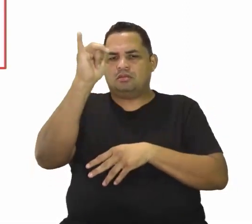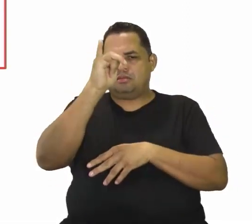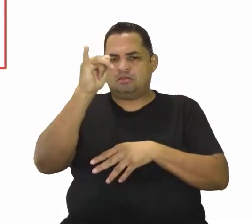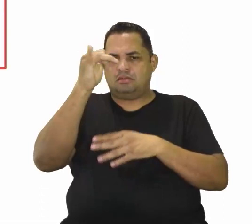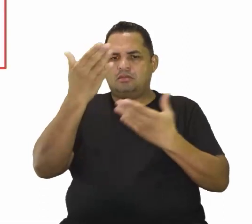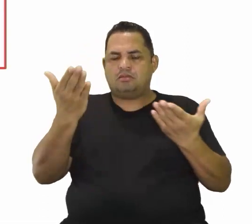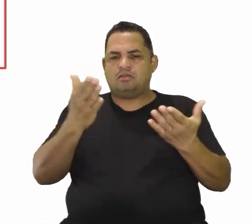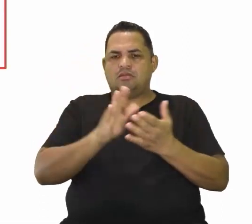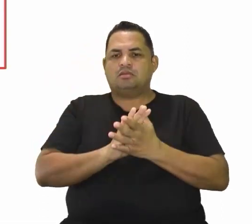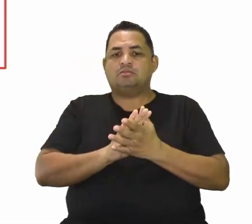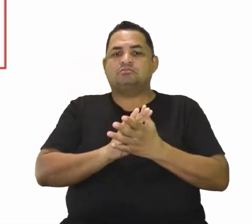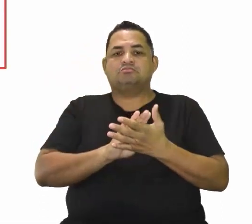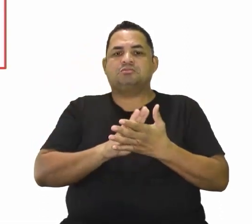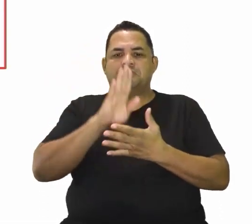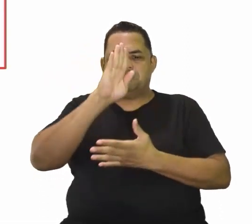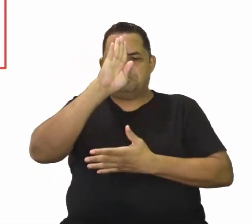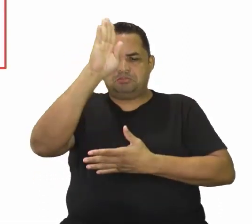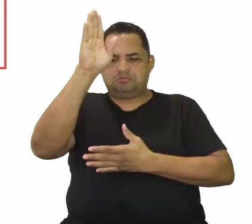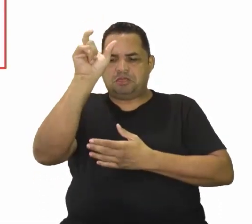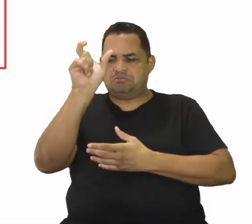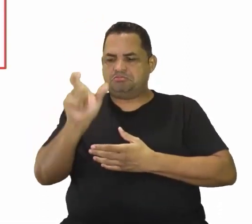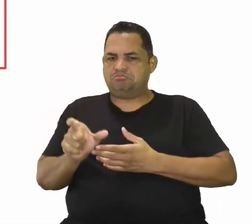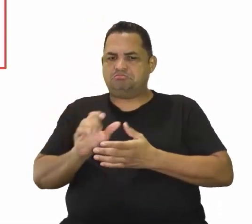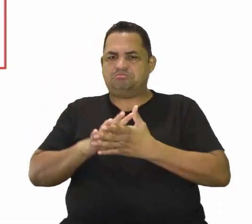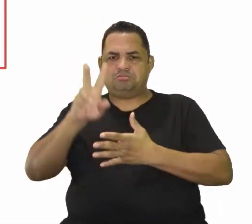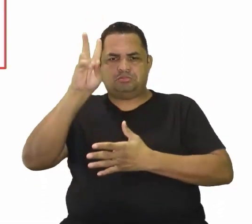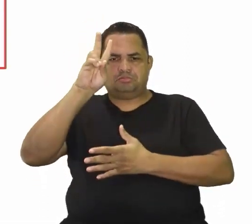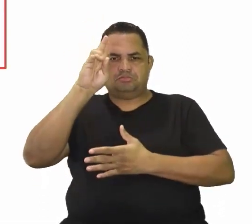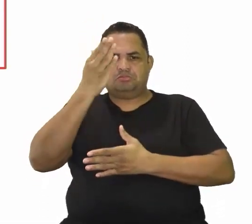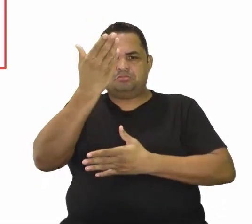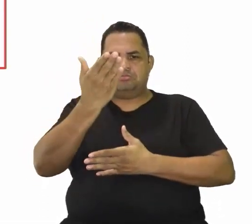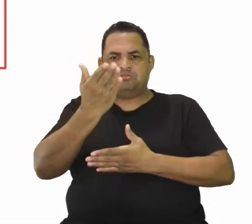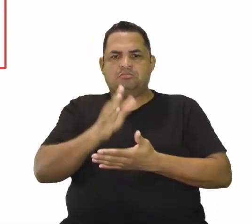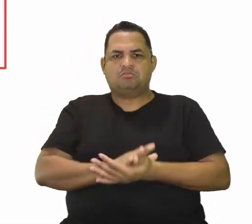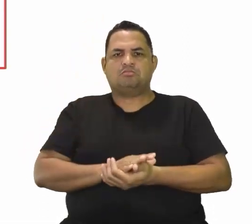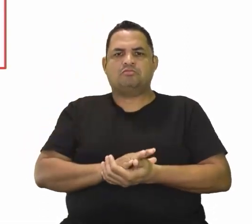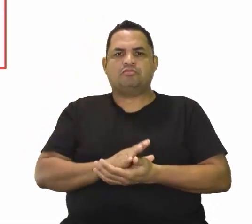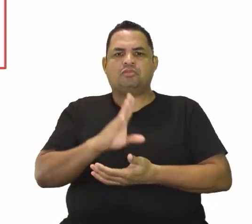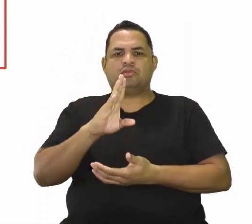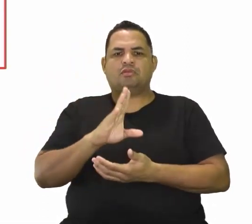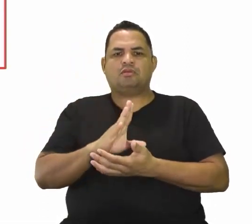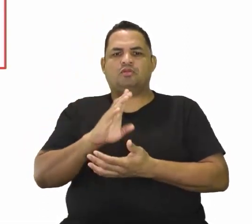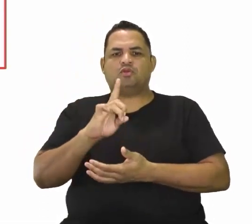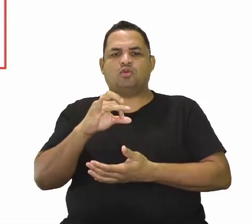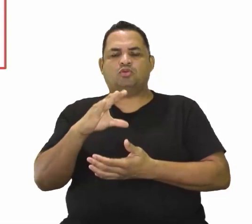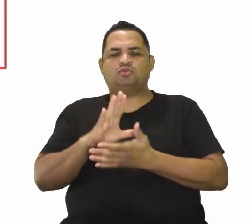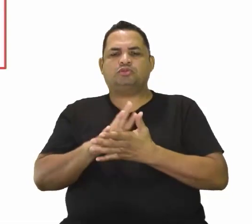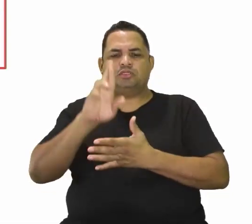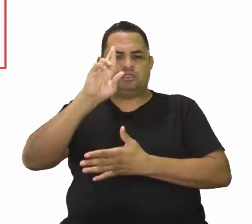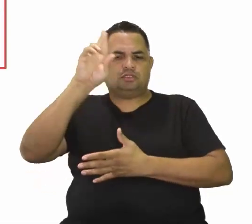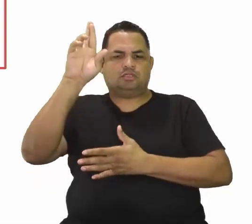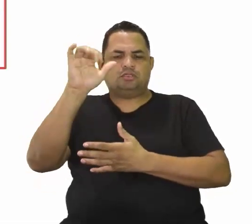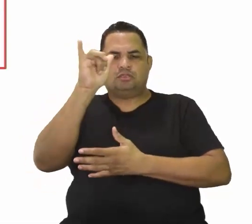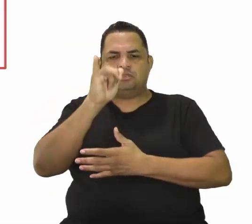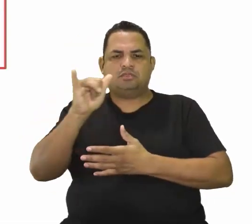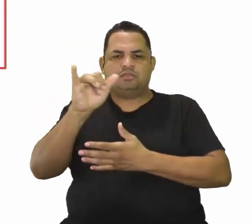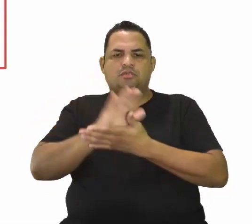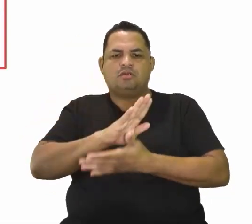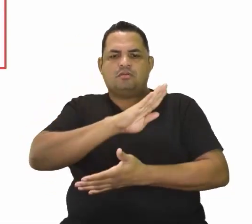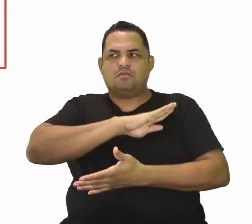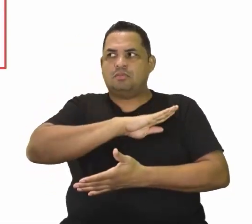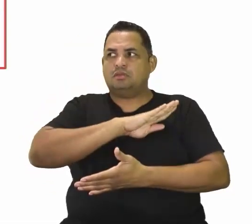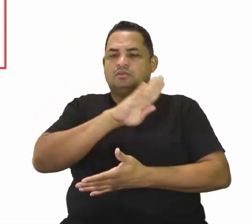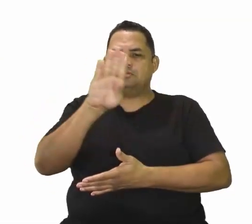grande personagem dessa nossa história está aqui, o grande Duce, o grande líder italiano, que é